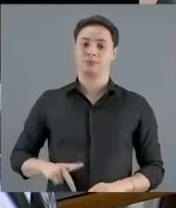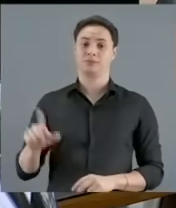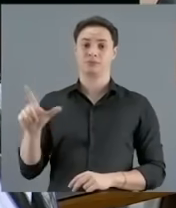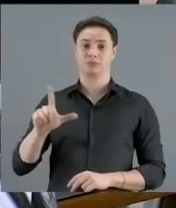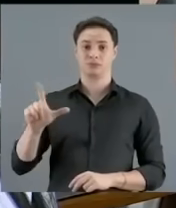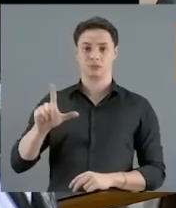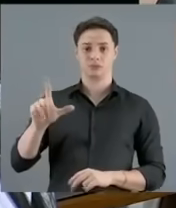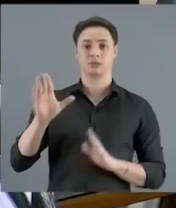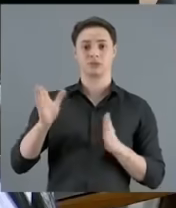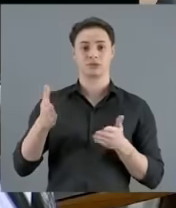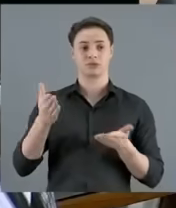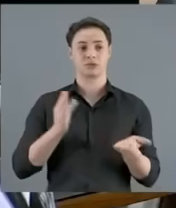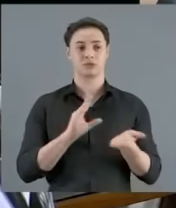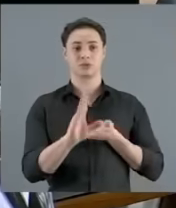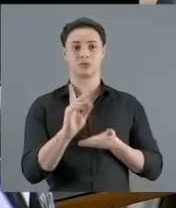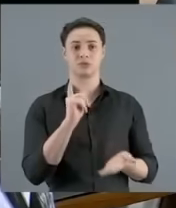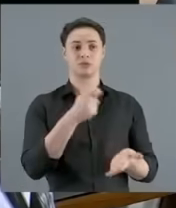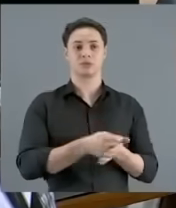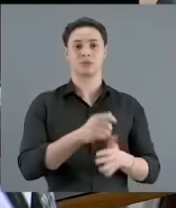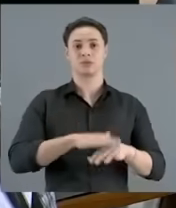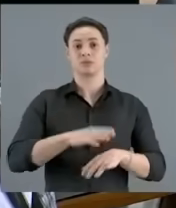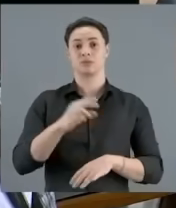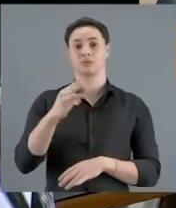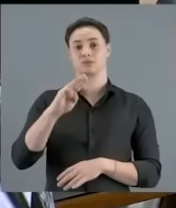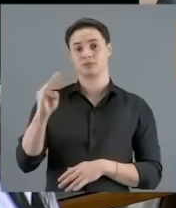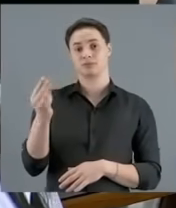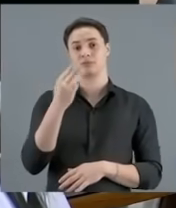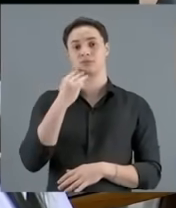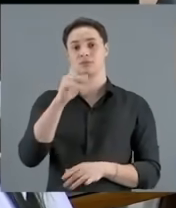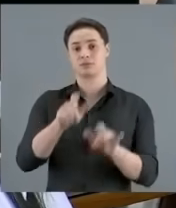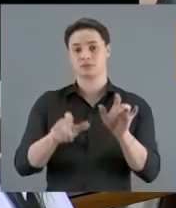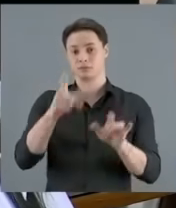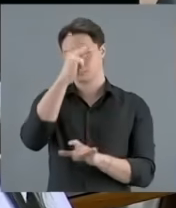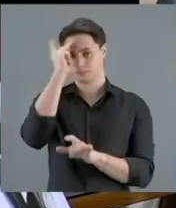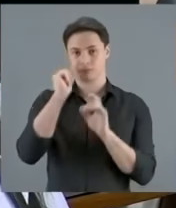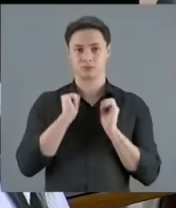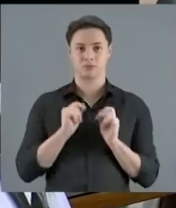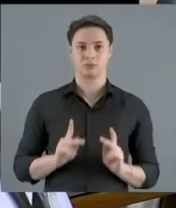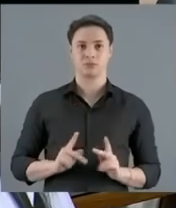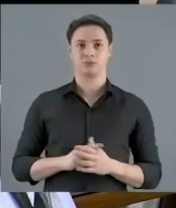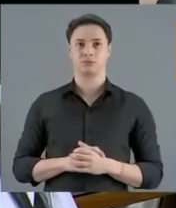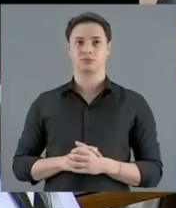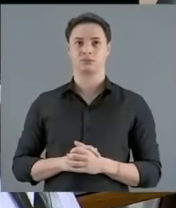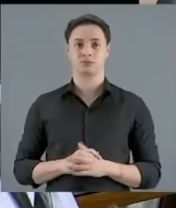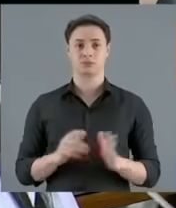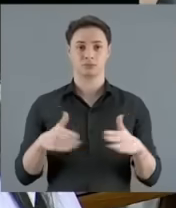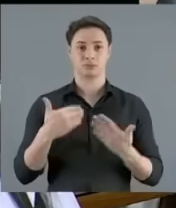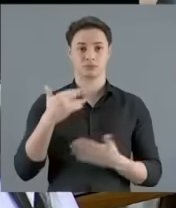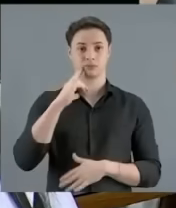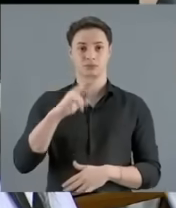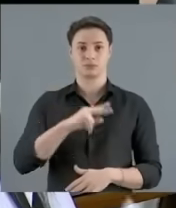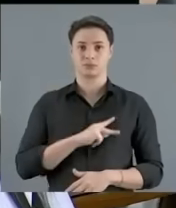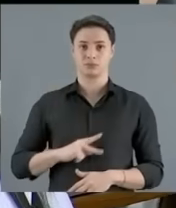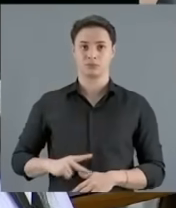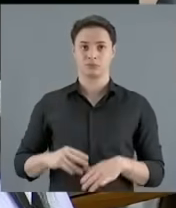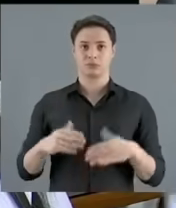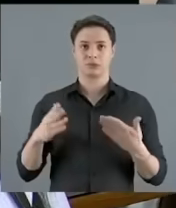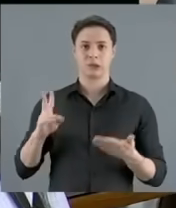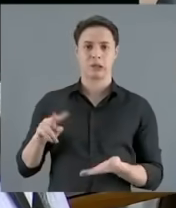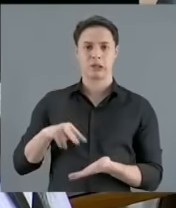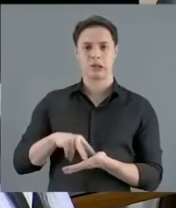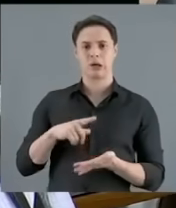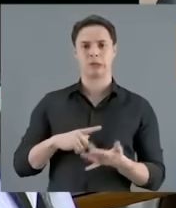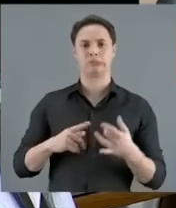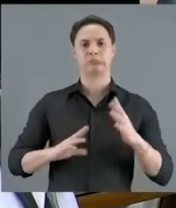que já devolveu o dinheiro para mais de 3 milhões de aposentados e aposentadas. Então, senhor presidente, eu não vim aqui para fazer